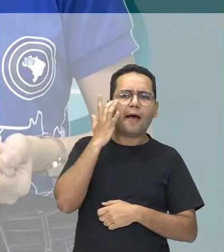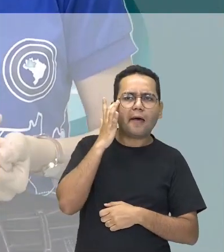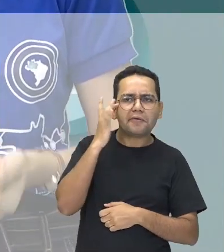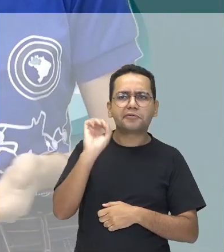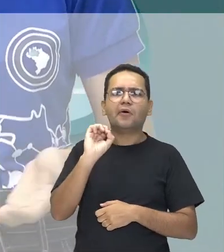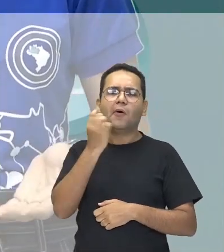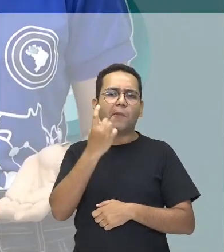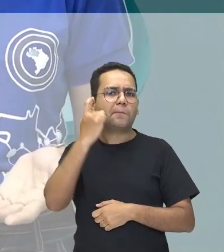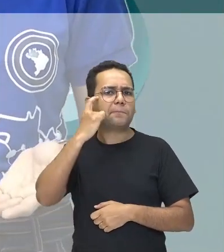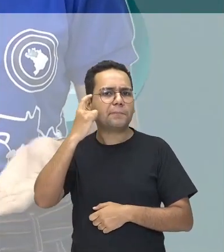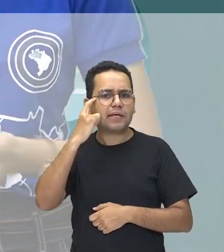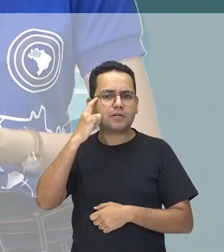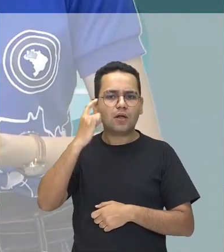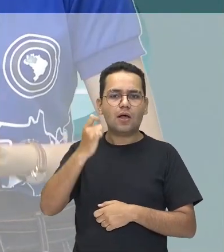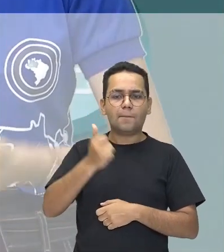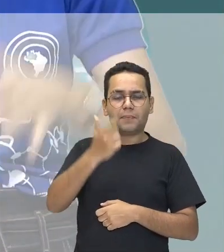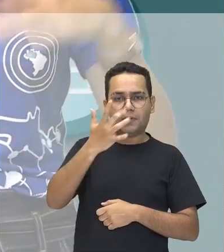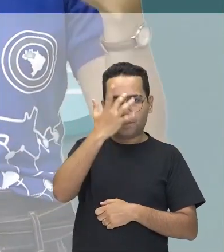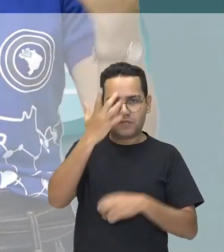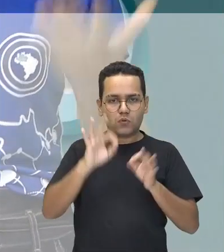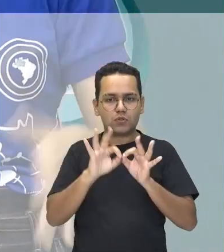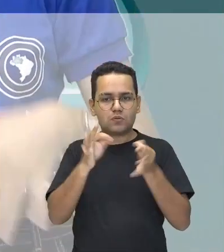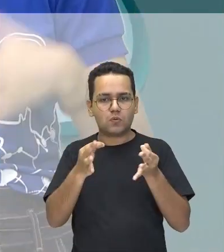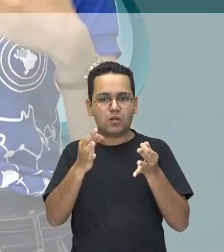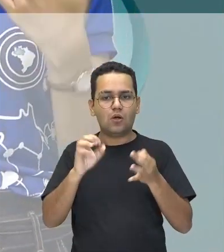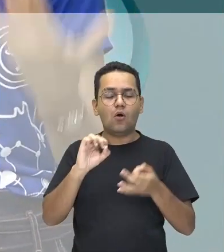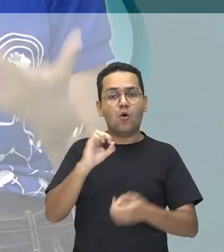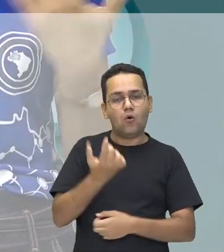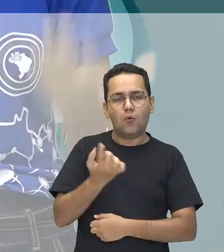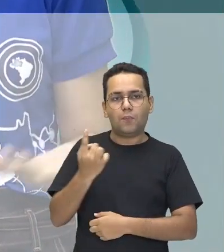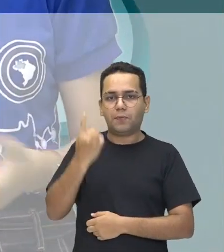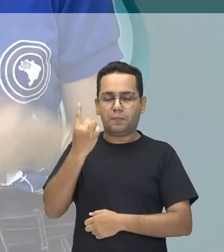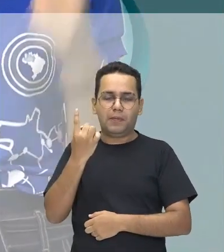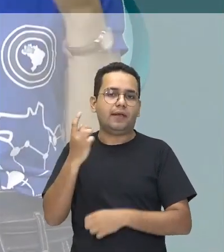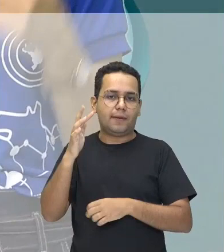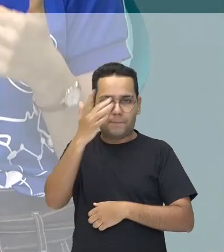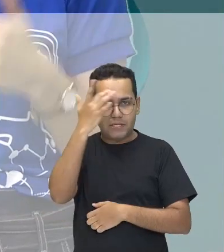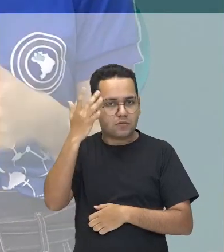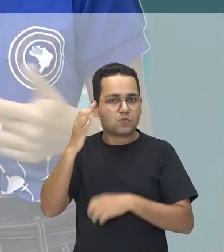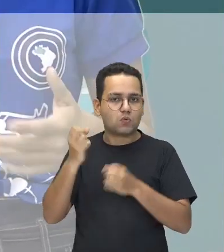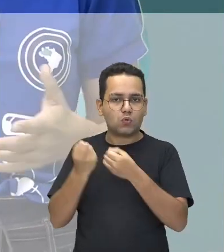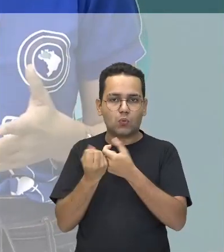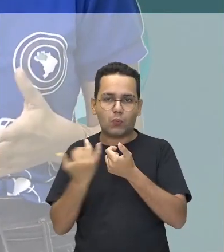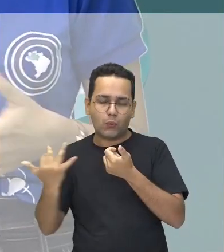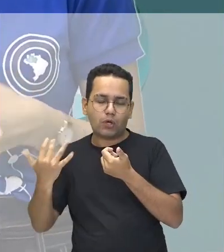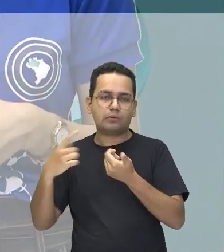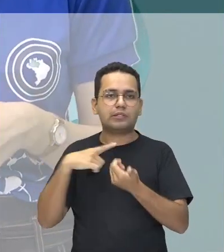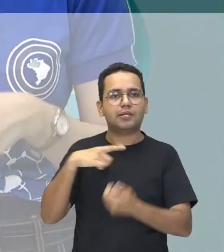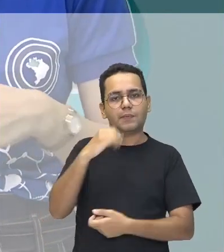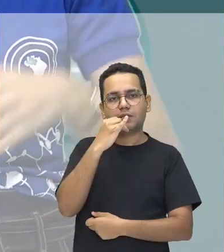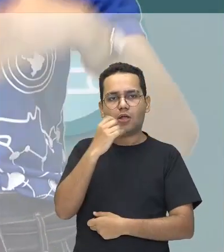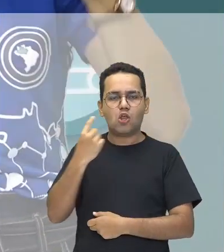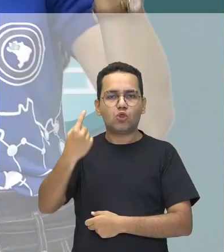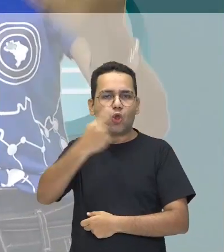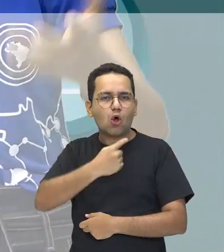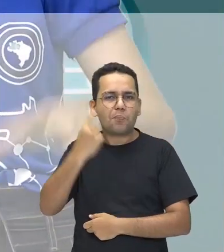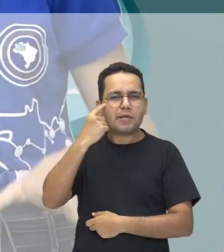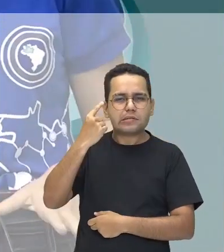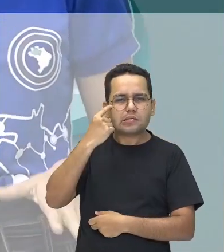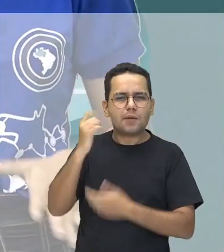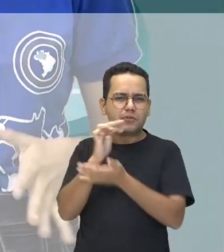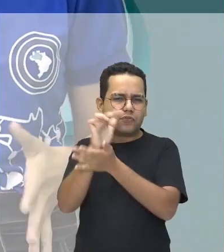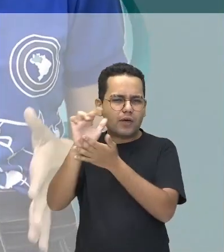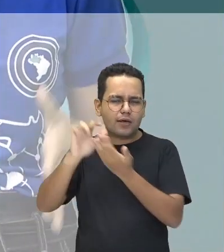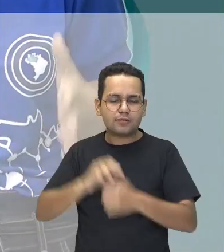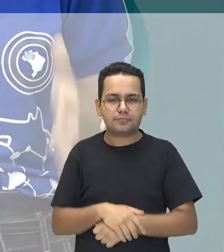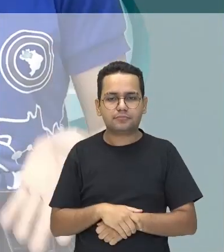pessoa do singular, ou a primeira pessoa do plural, nós pensamos, nós achamos, ok? Ou eu posso usar a terceira pessoa,